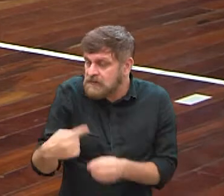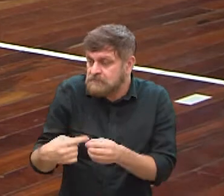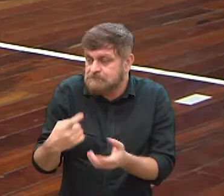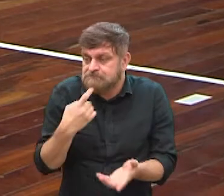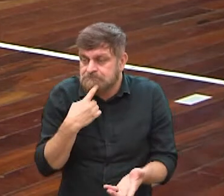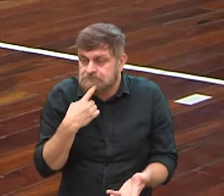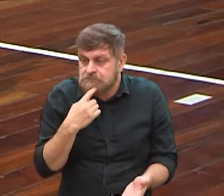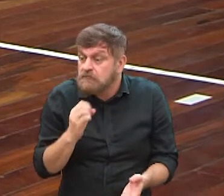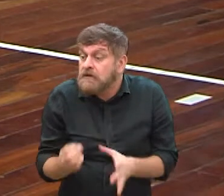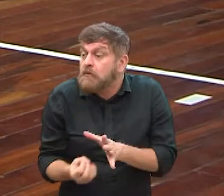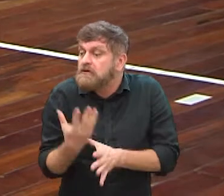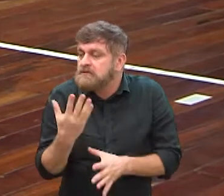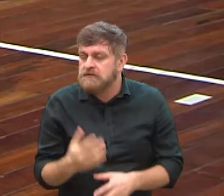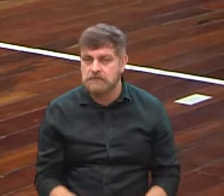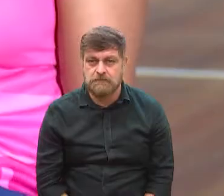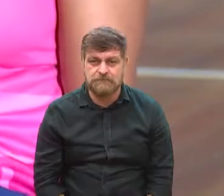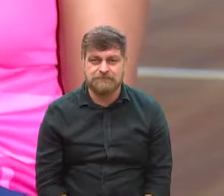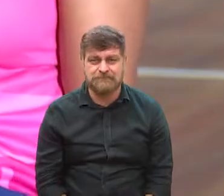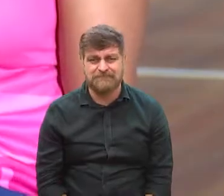Olha,